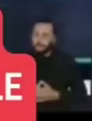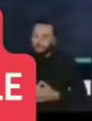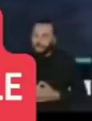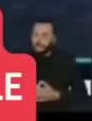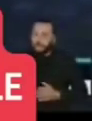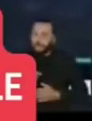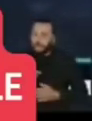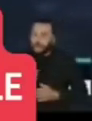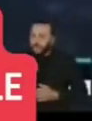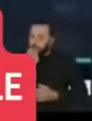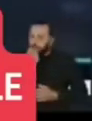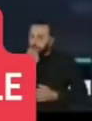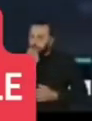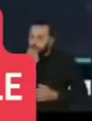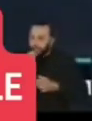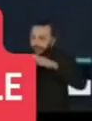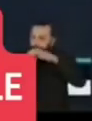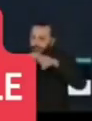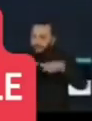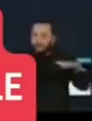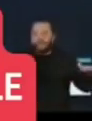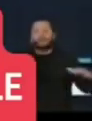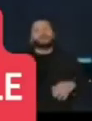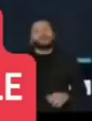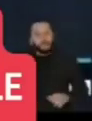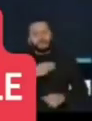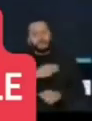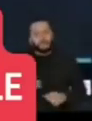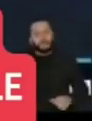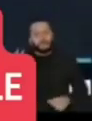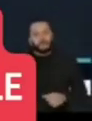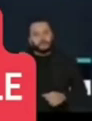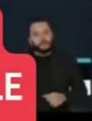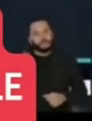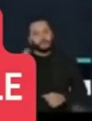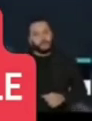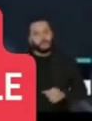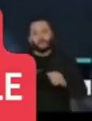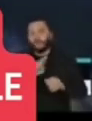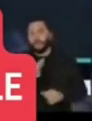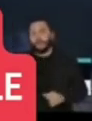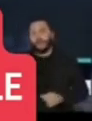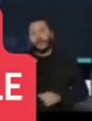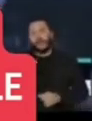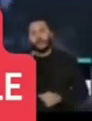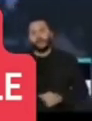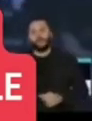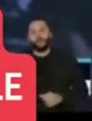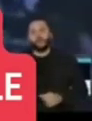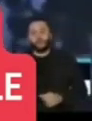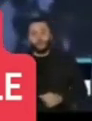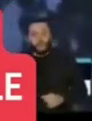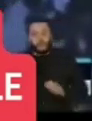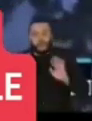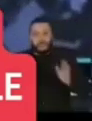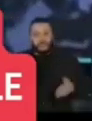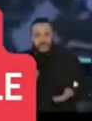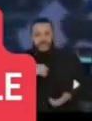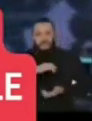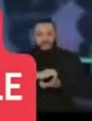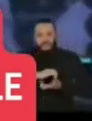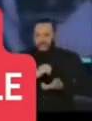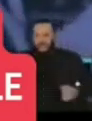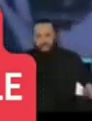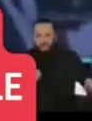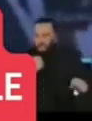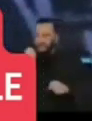Áudio vazado do ministro do TCU, Augusto Nardes, provoca revolta no Congresso Nacional e nas Cortes Superiores do Brasil. Ministros